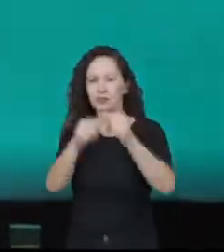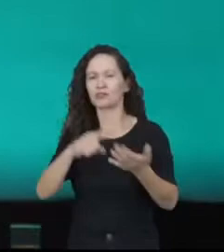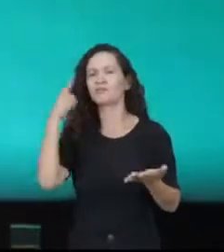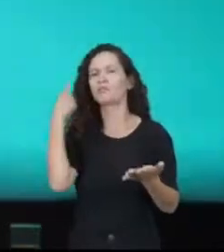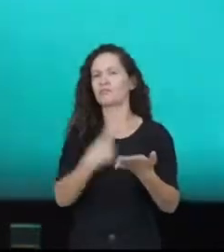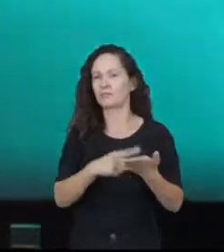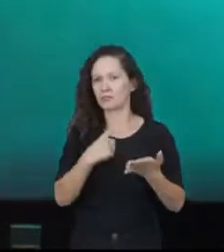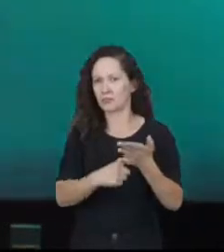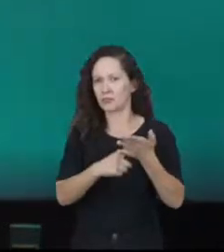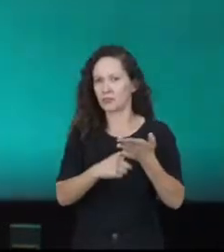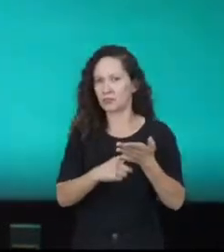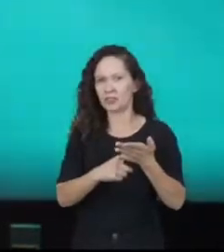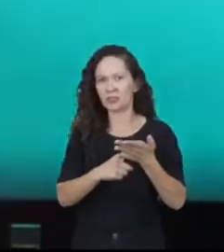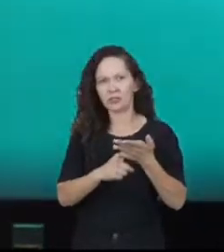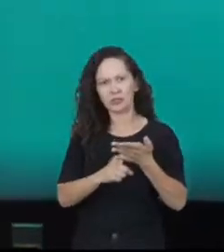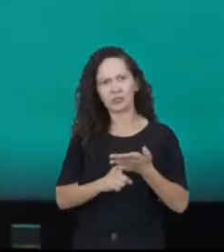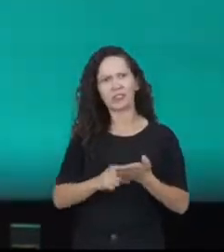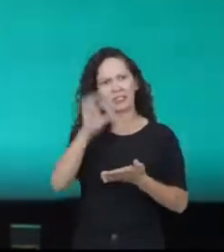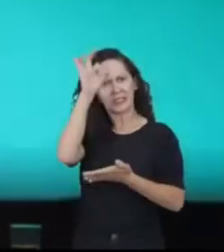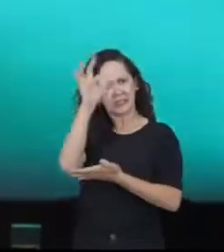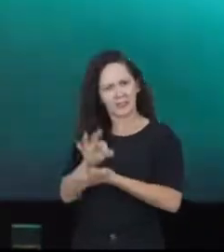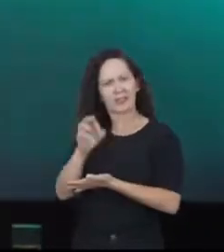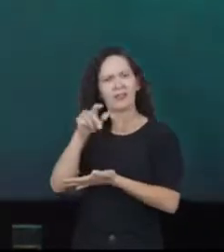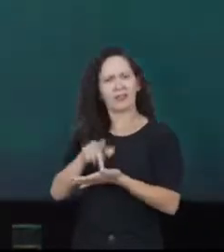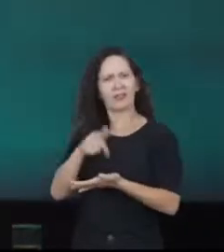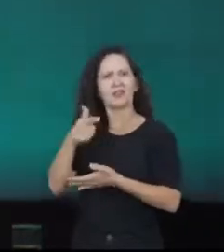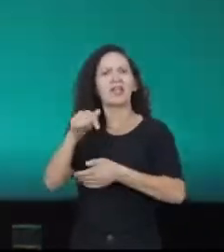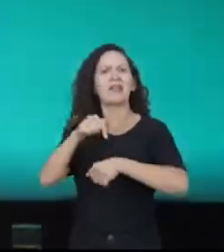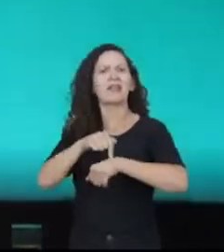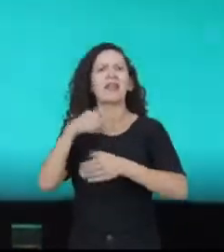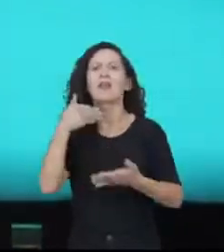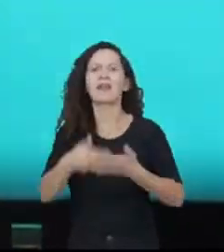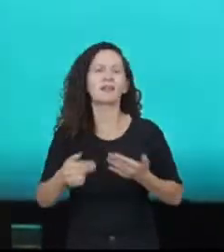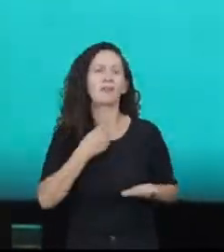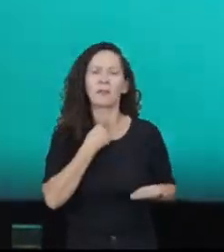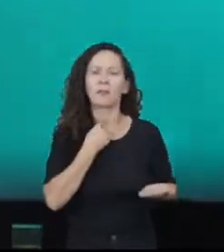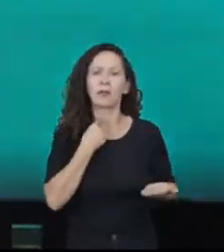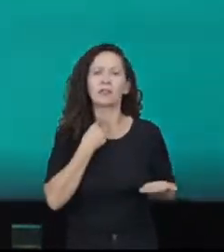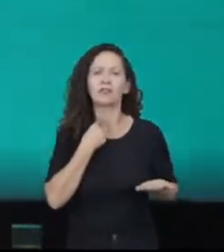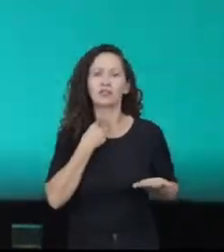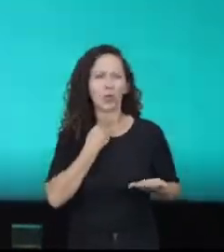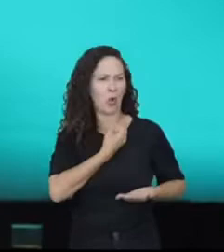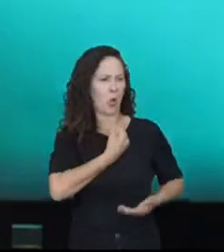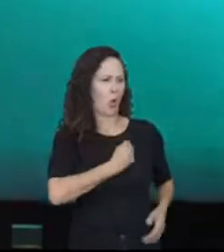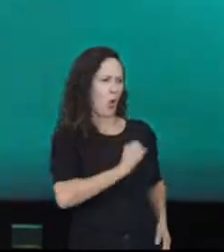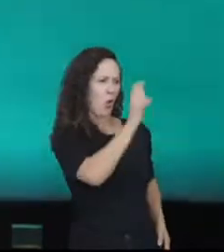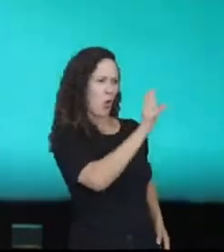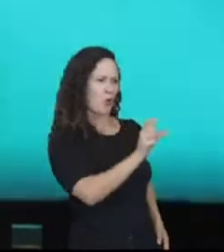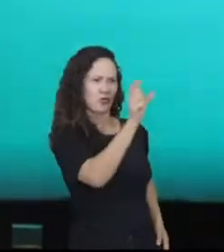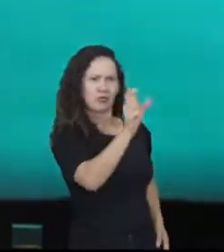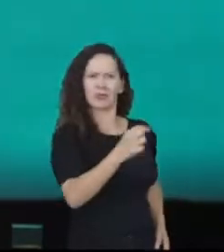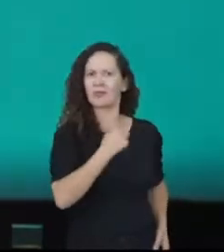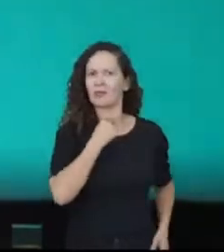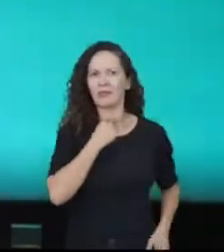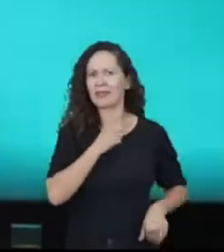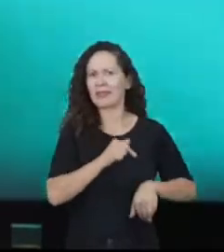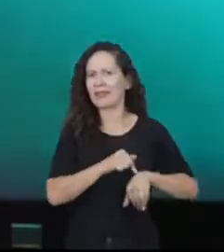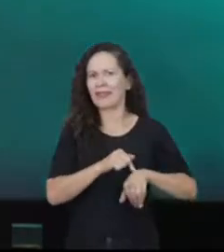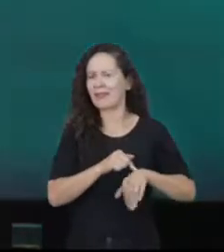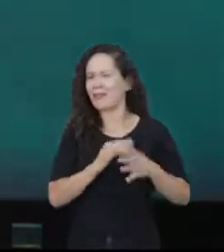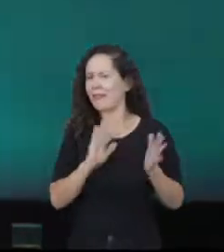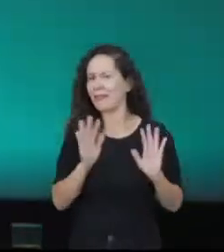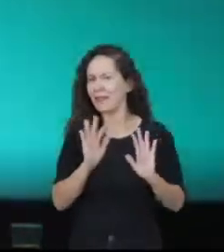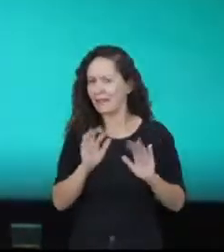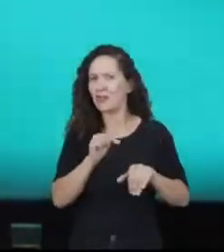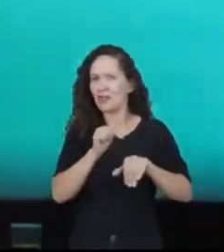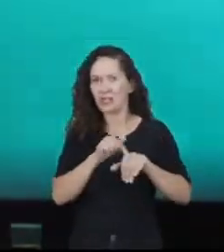integral. Não temos tempo a perder odiando quem quer que seja. Não faremos